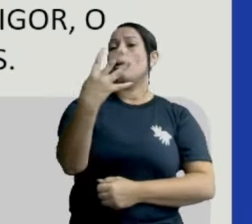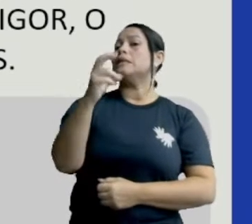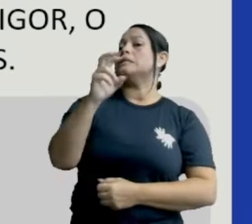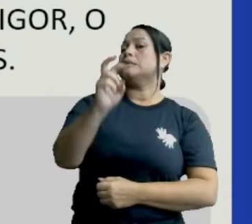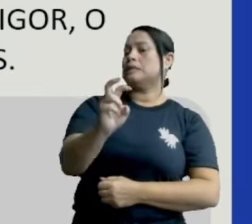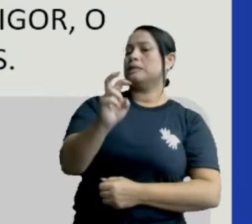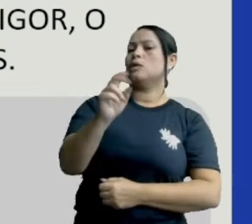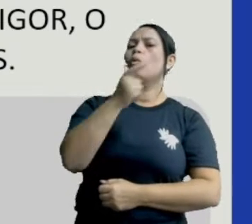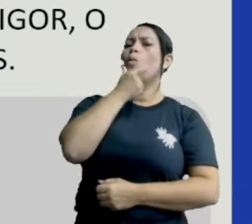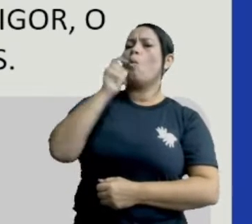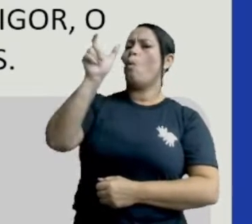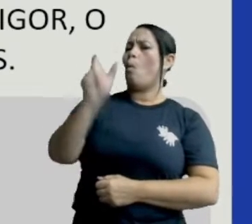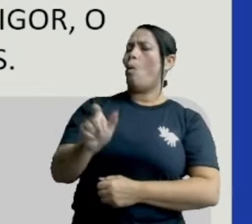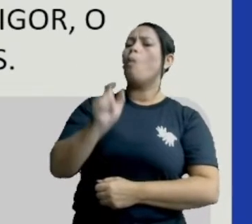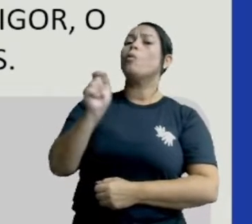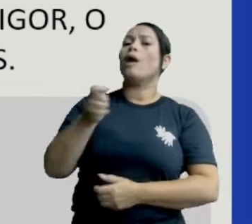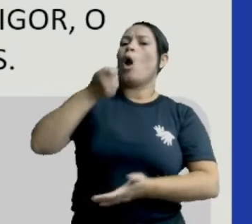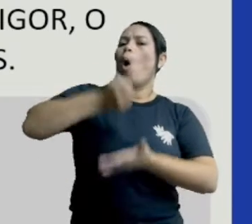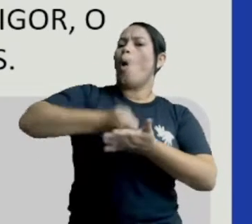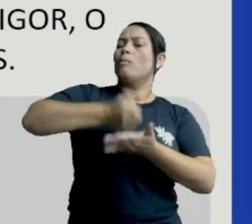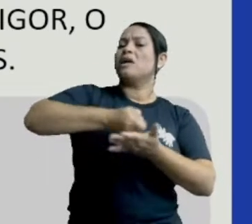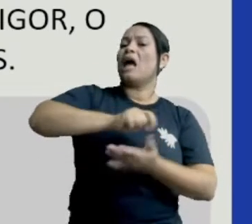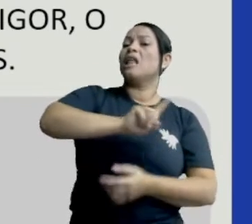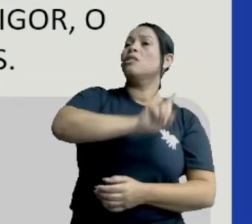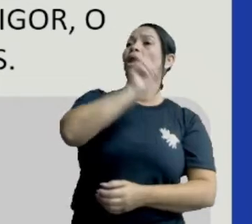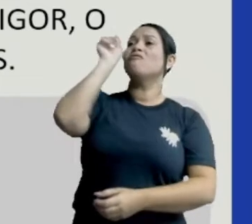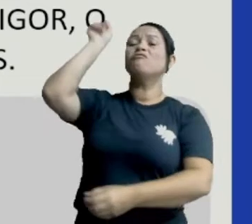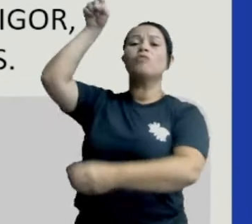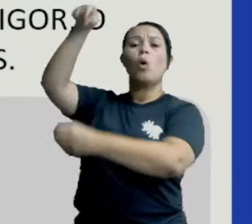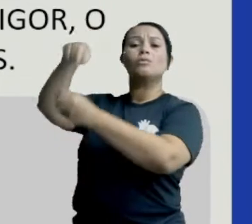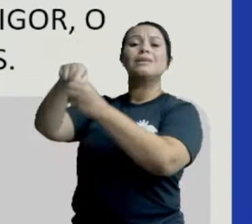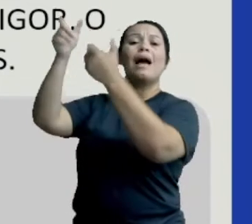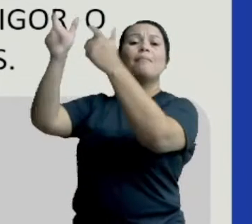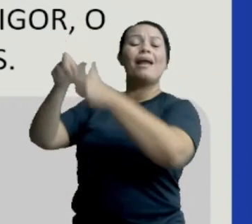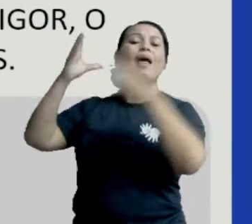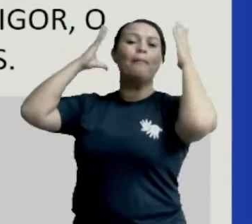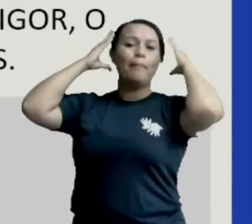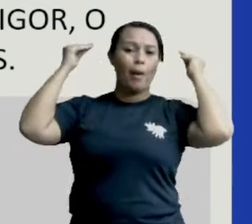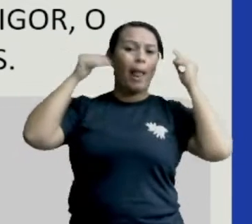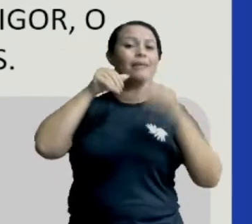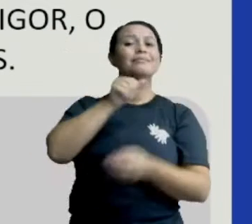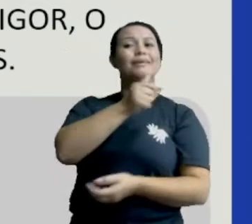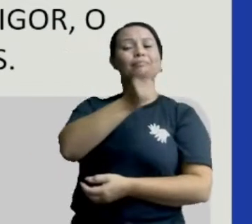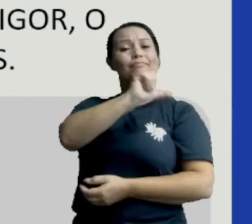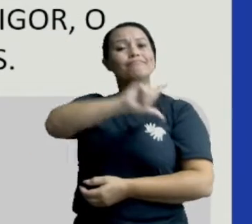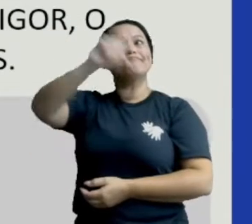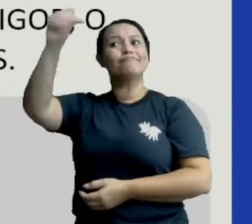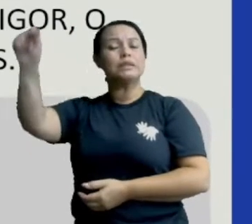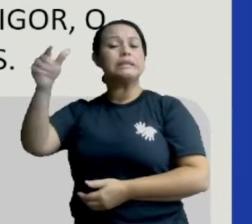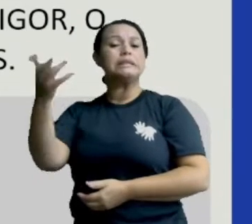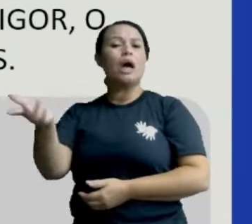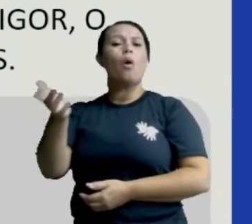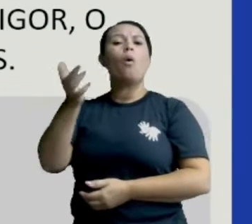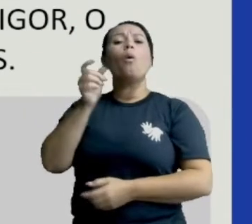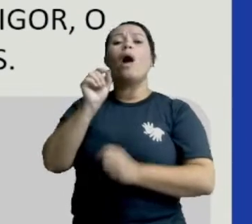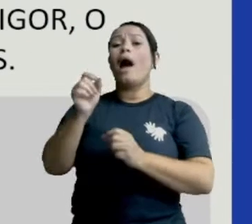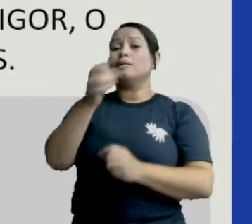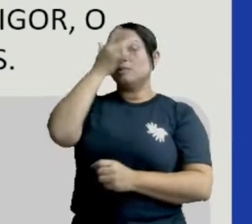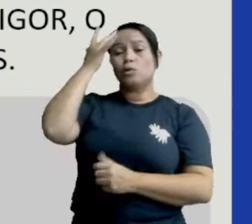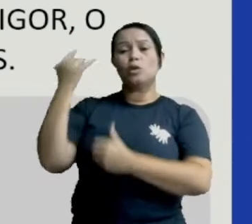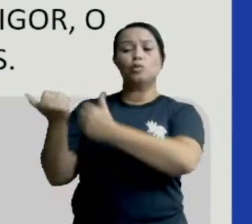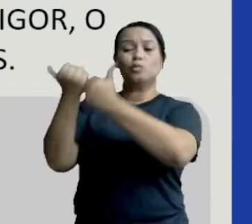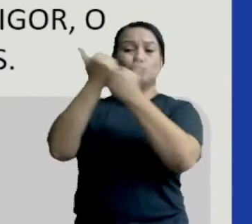1645, Nassau foi obrigado a regressar à Holanda. Seus substitutos não tiveram a